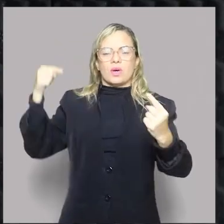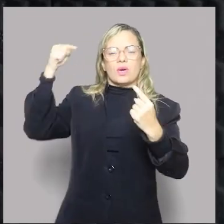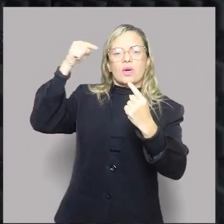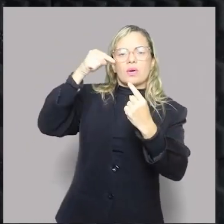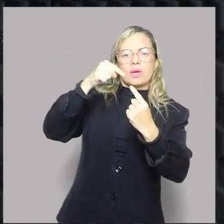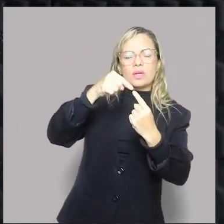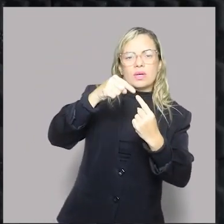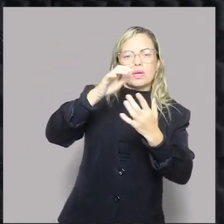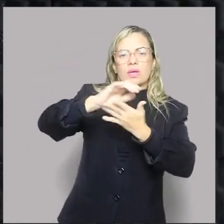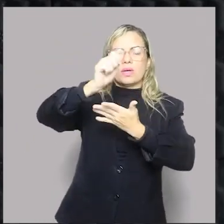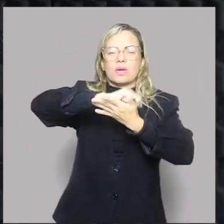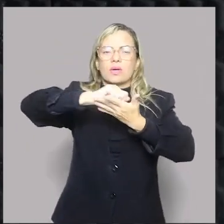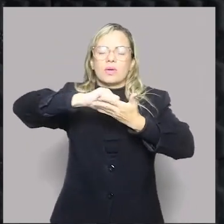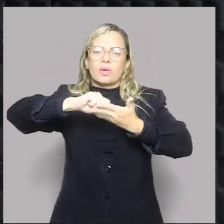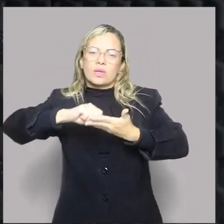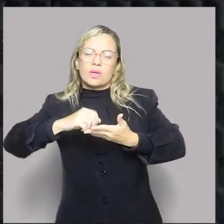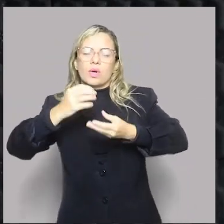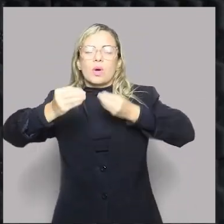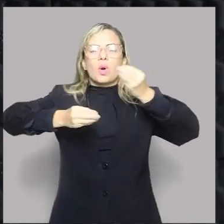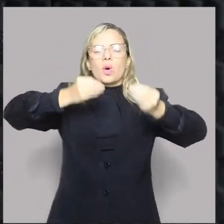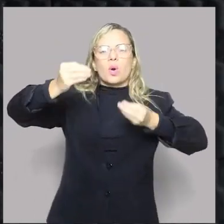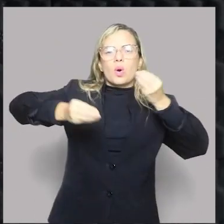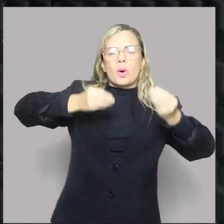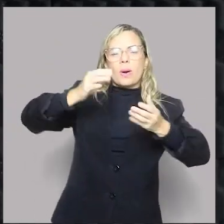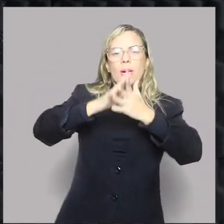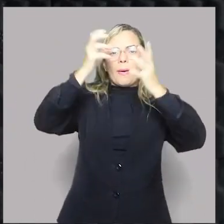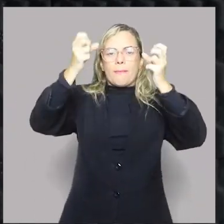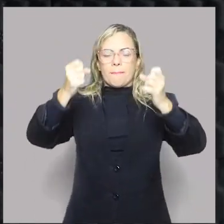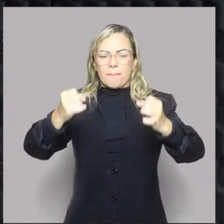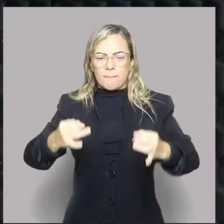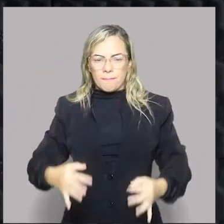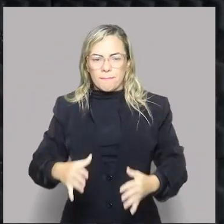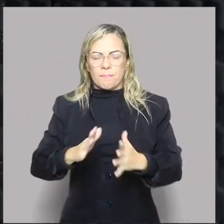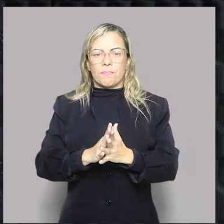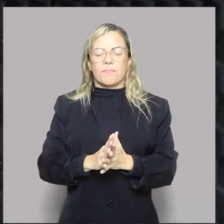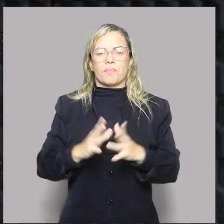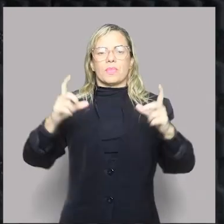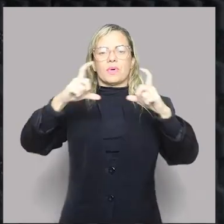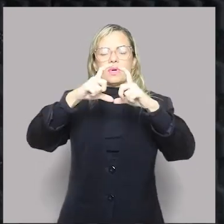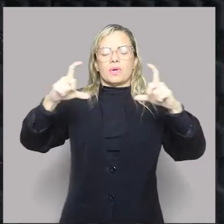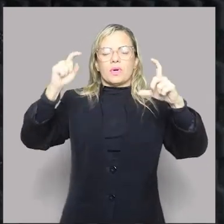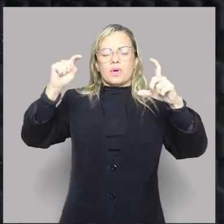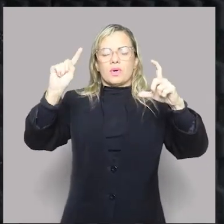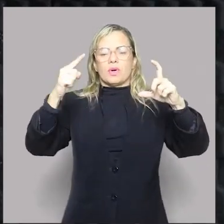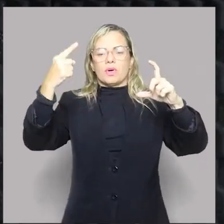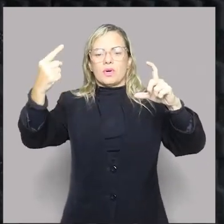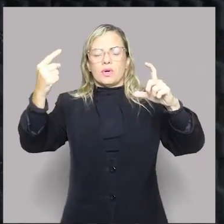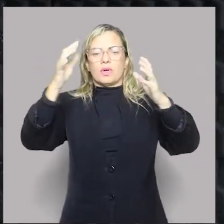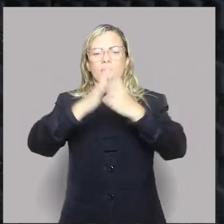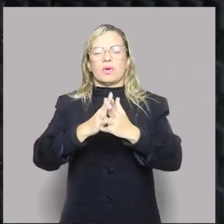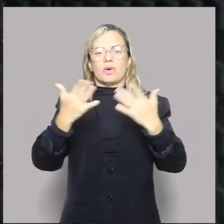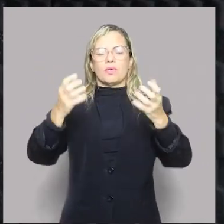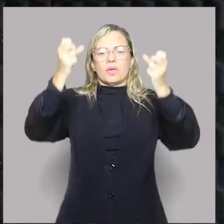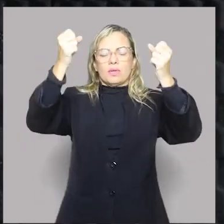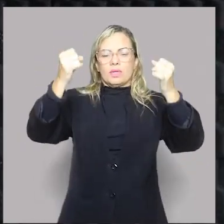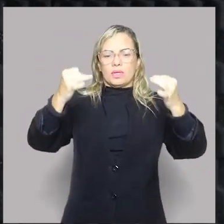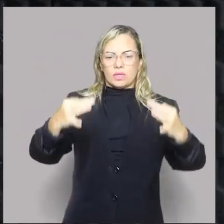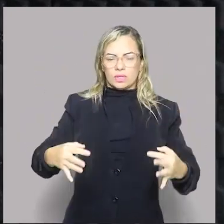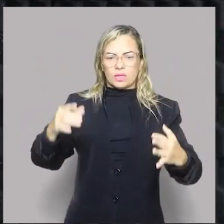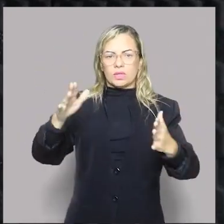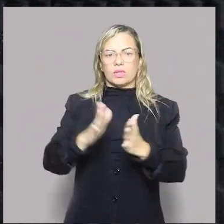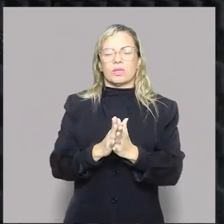elementos contínuos. Mesmo que o seu parágrafo de desenvolvimento seja um outro microtexto, que vai ser diferente